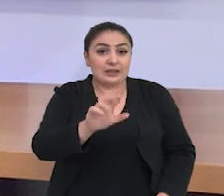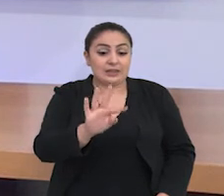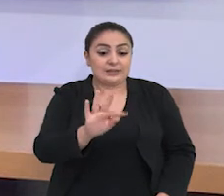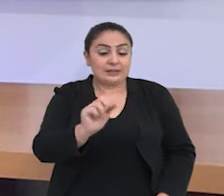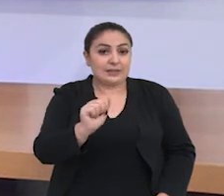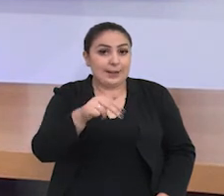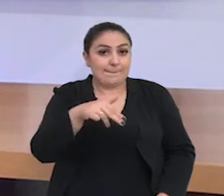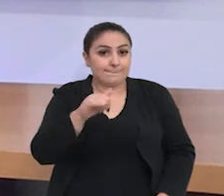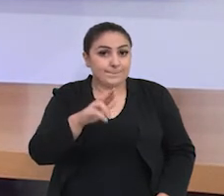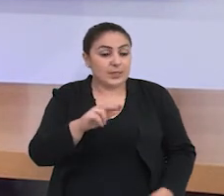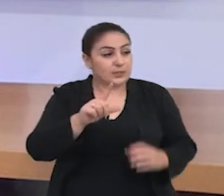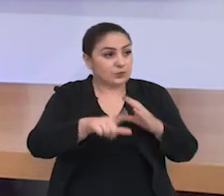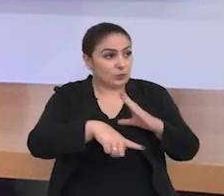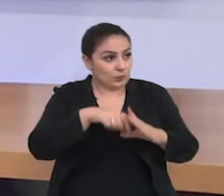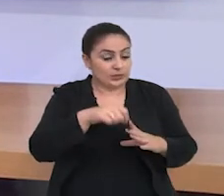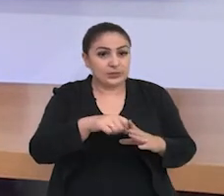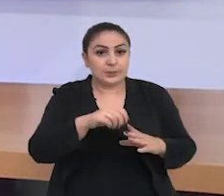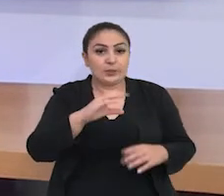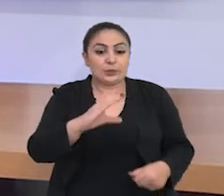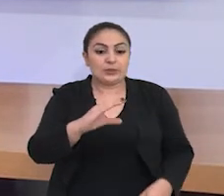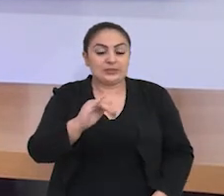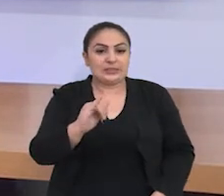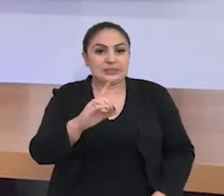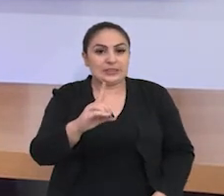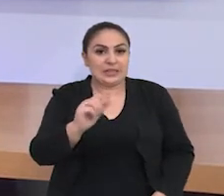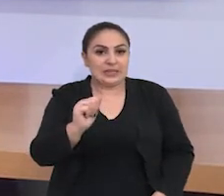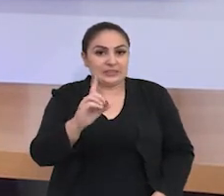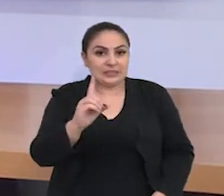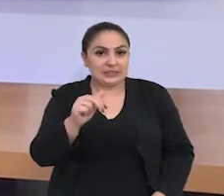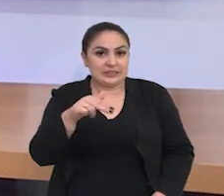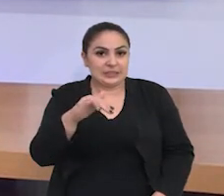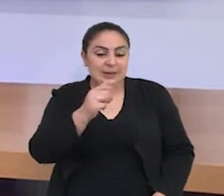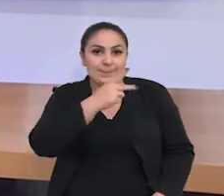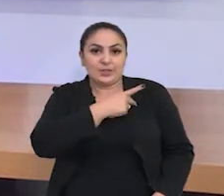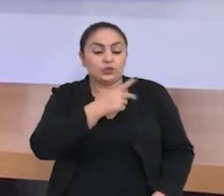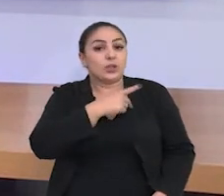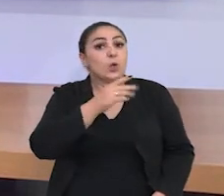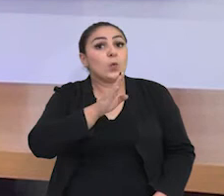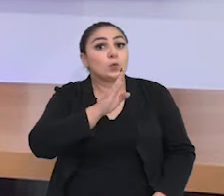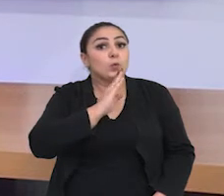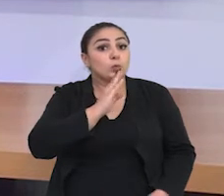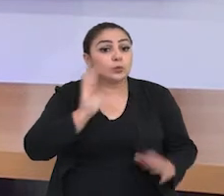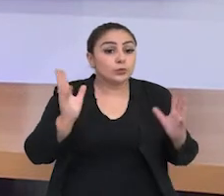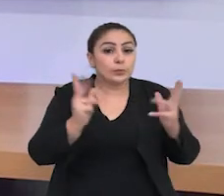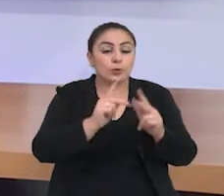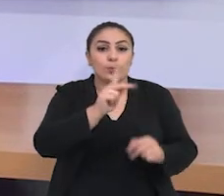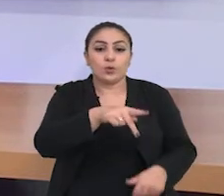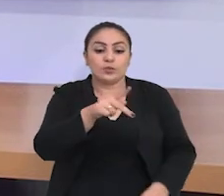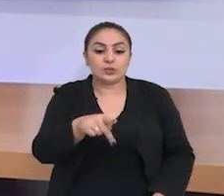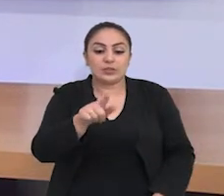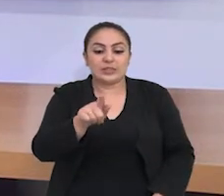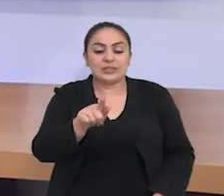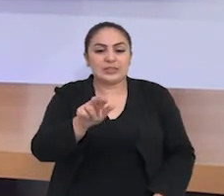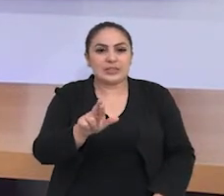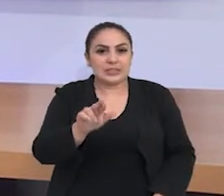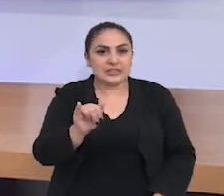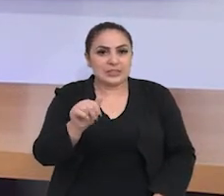Altamir dos Santos foi eleito então pelo Cidadania, ele é conhecido como professor gringo,